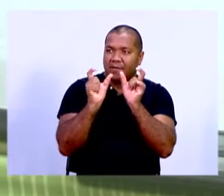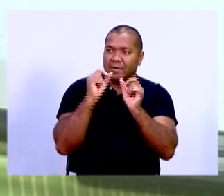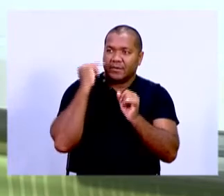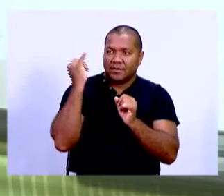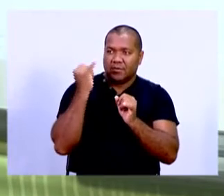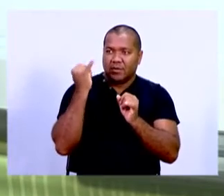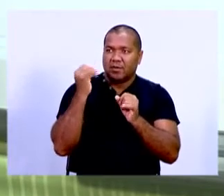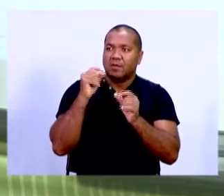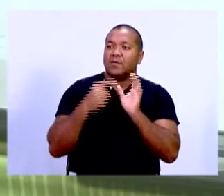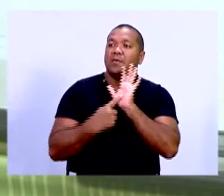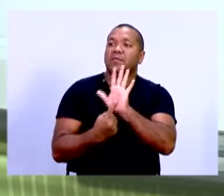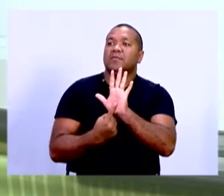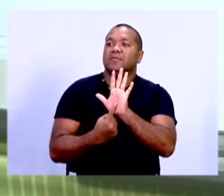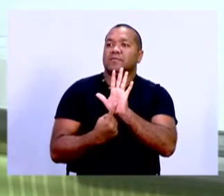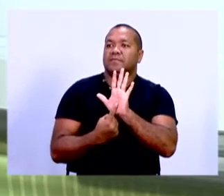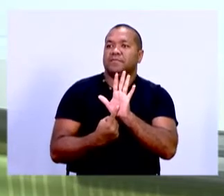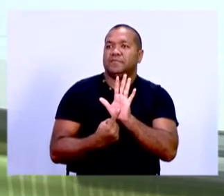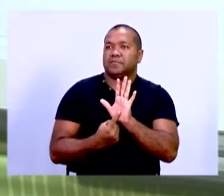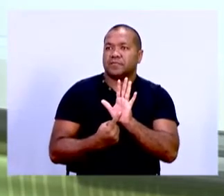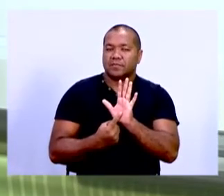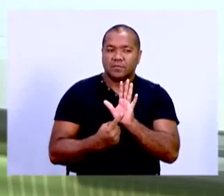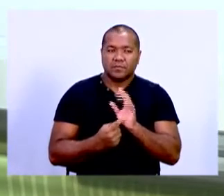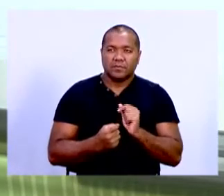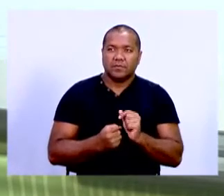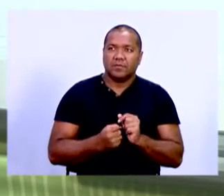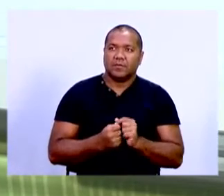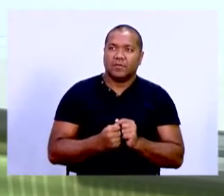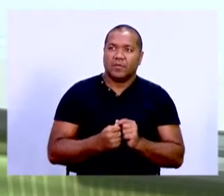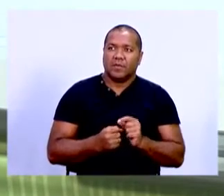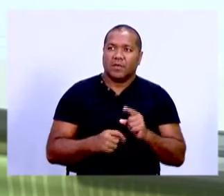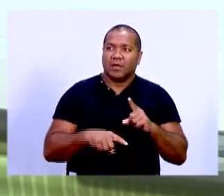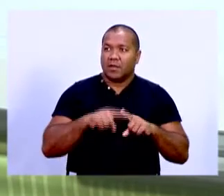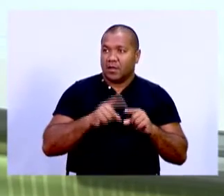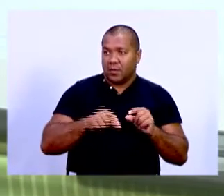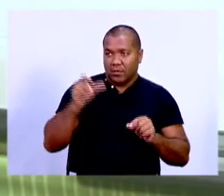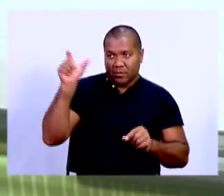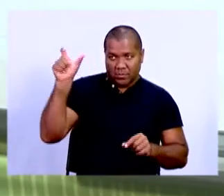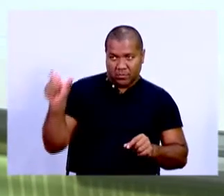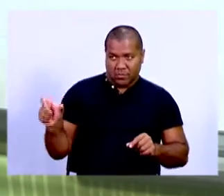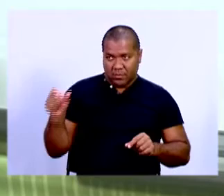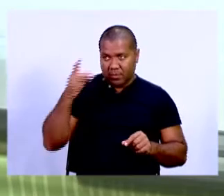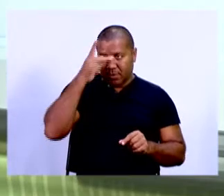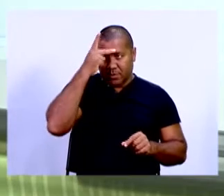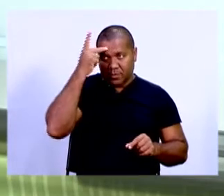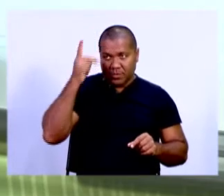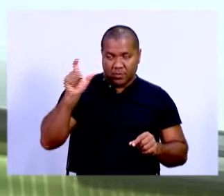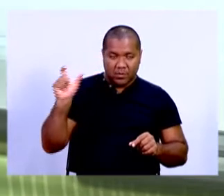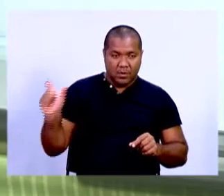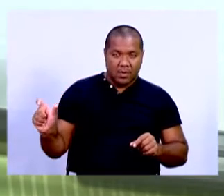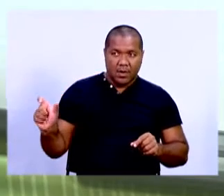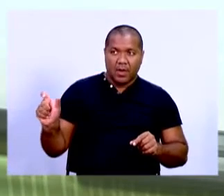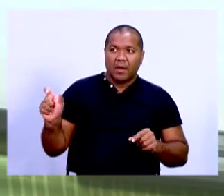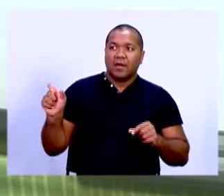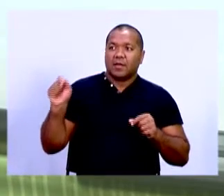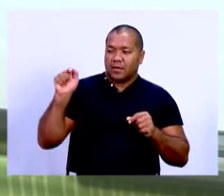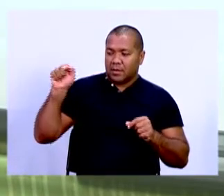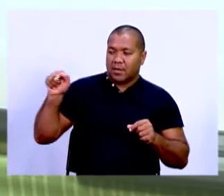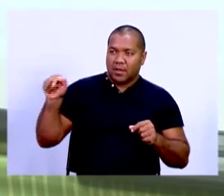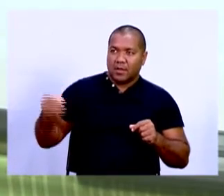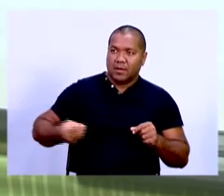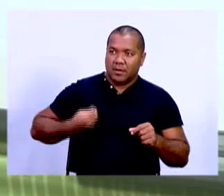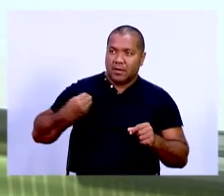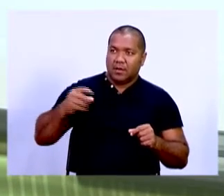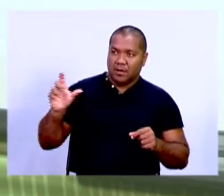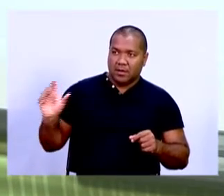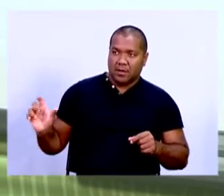para mostrar para a visão do produto, que é a visão do meu cliente, é o meu cliente potencial que está ali. Eu vou